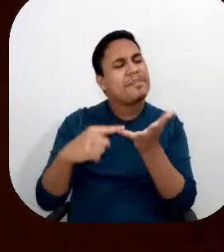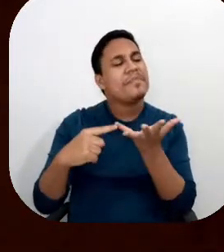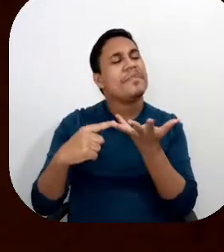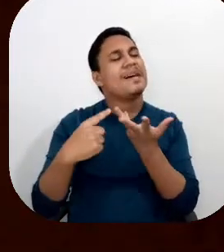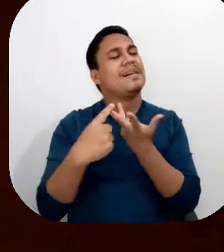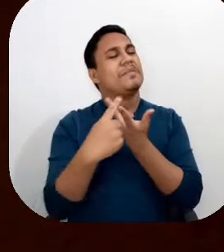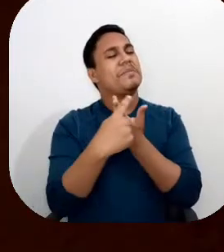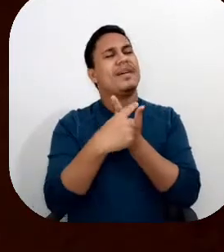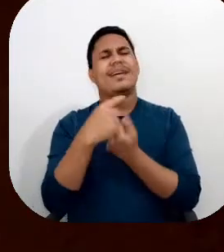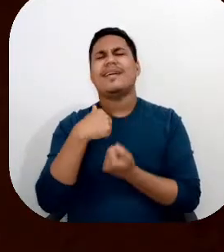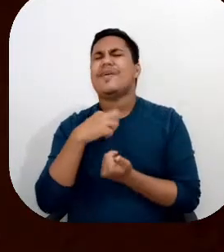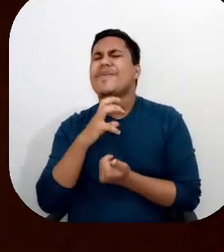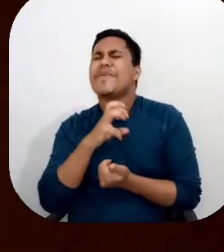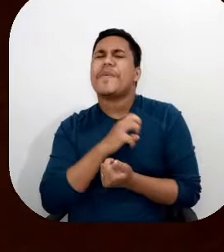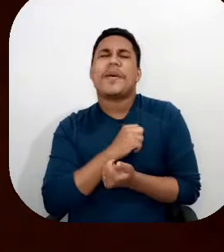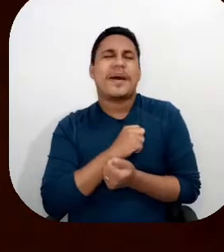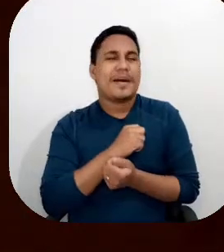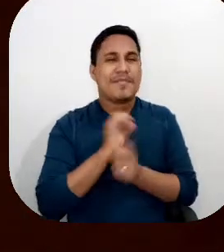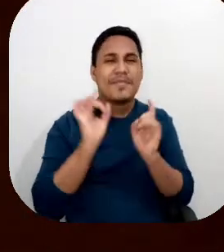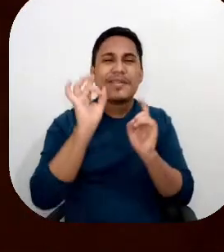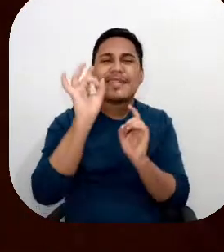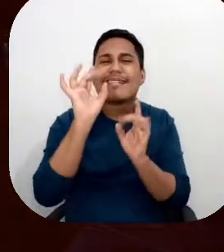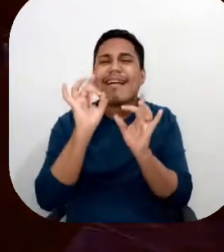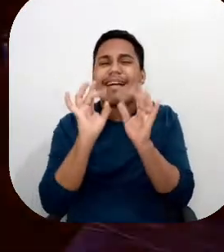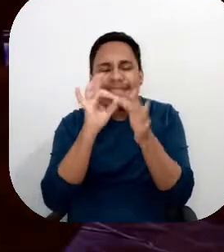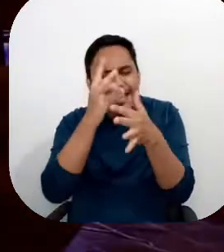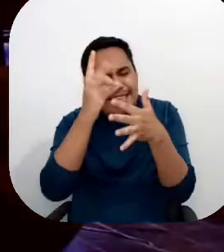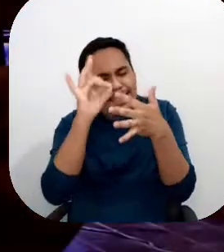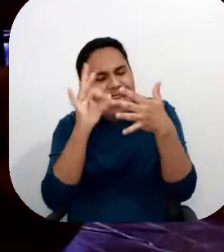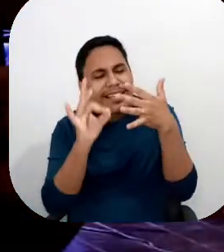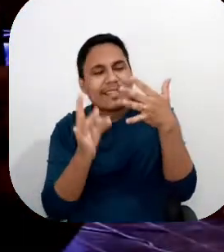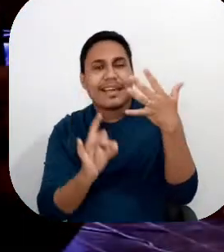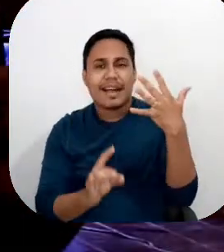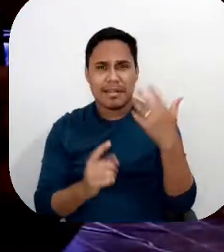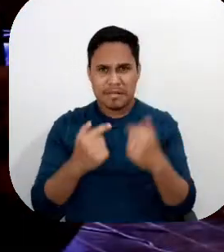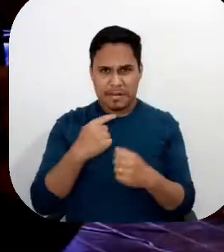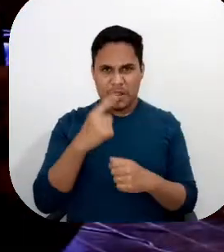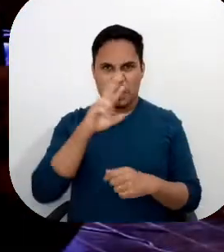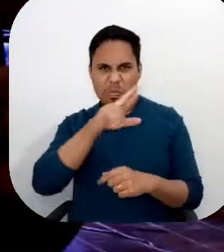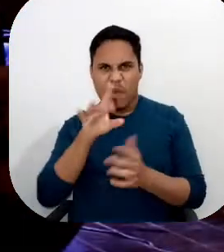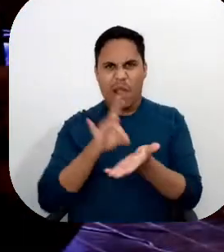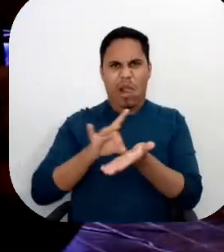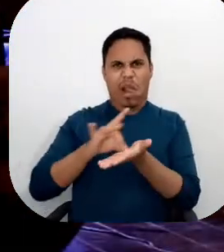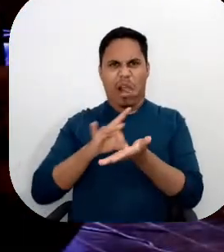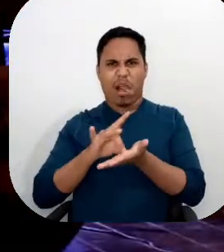você faz, não é um jogo, eu não sou